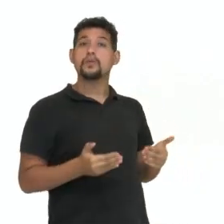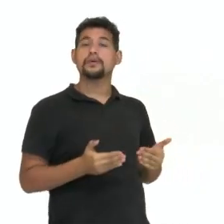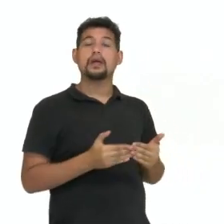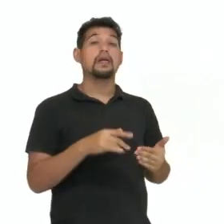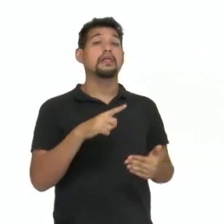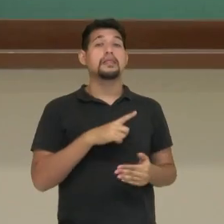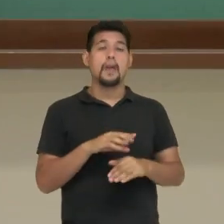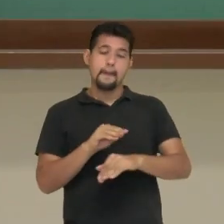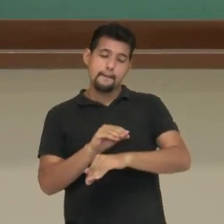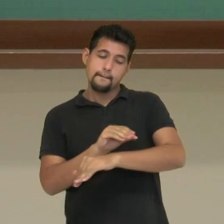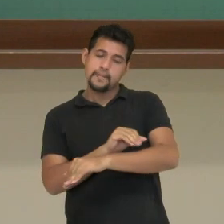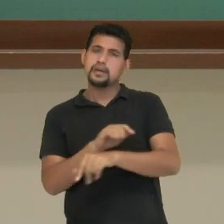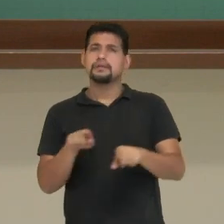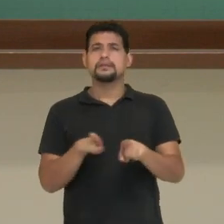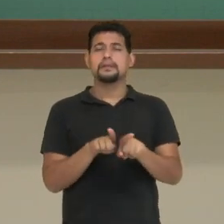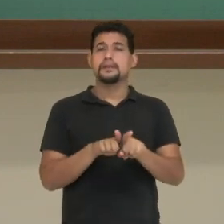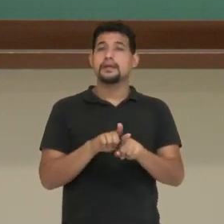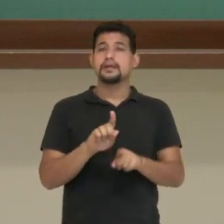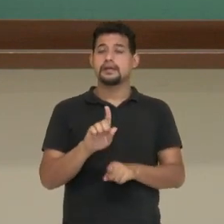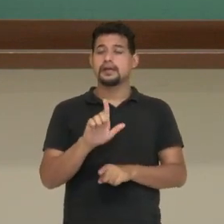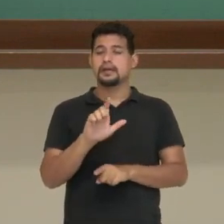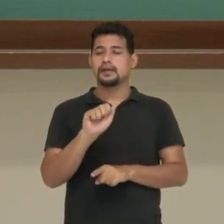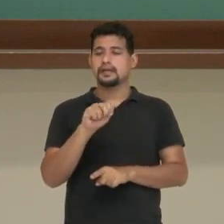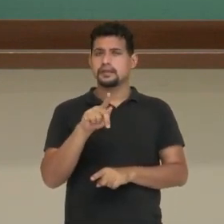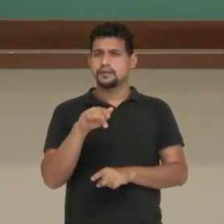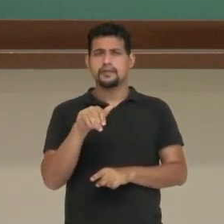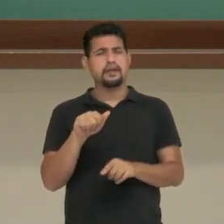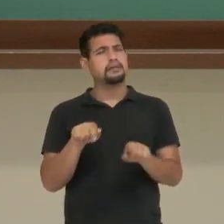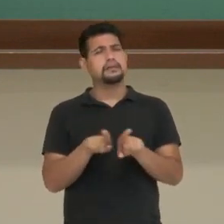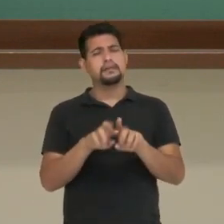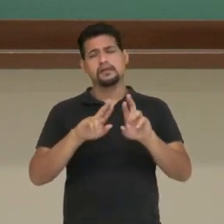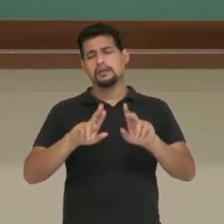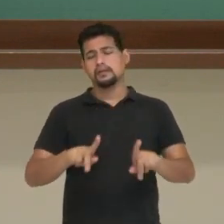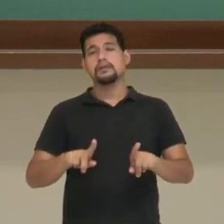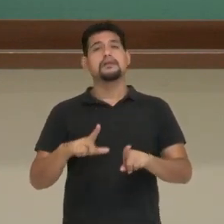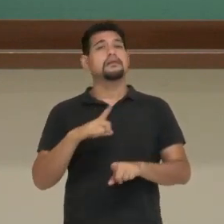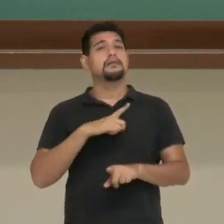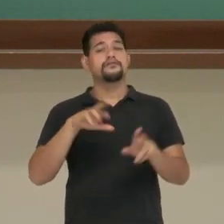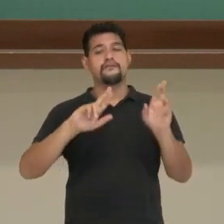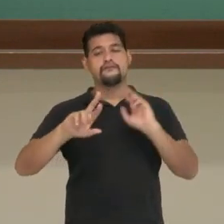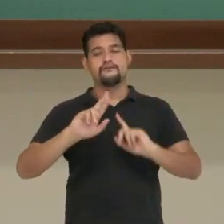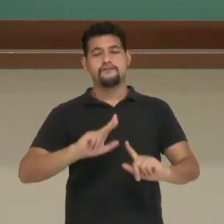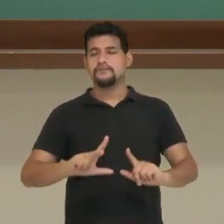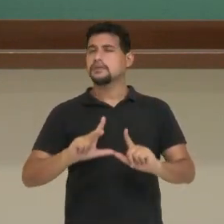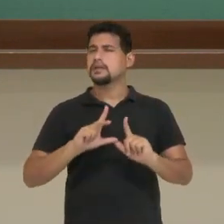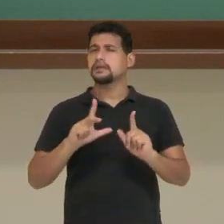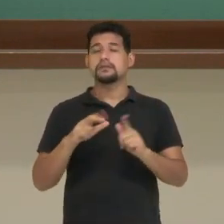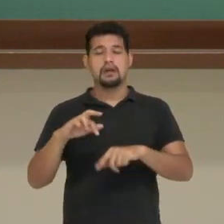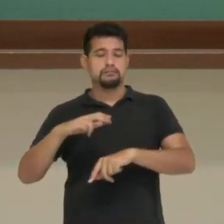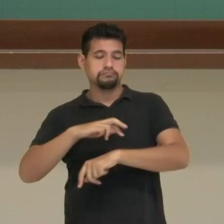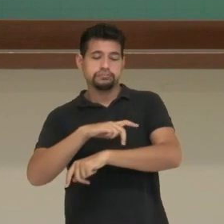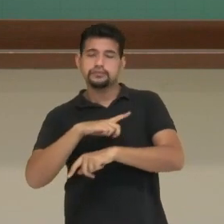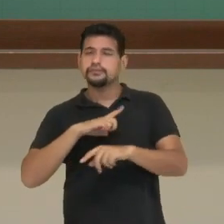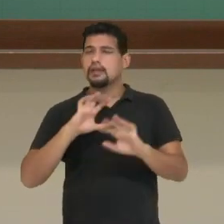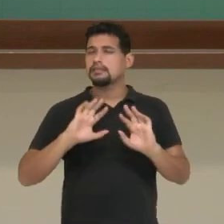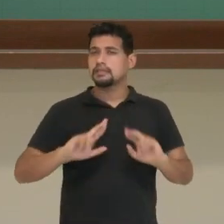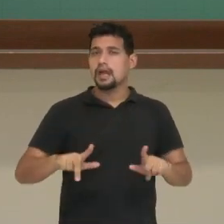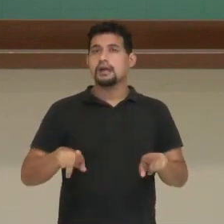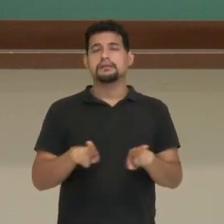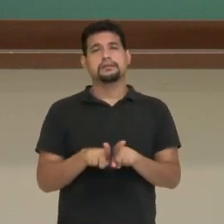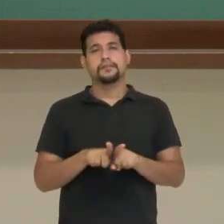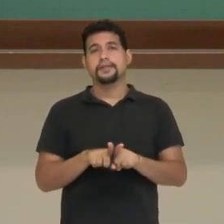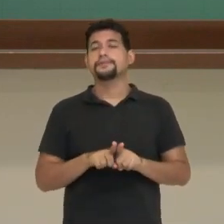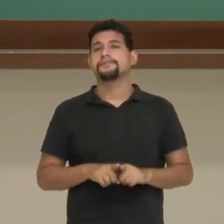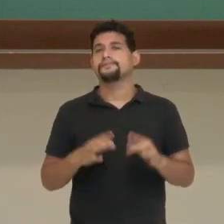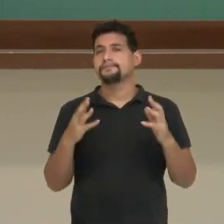presença de pelos, né? A glândula mamária, tá? Então, eles vão ter diferentes tipos locomotores. Tem aqueles animais que são bípedes,